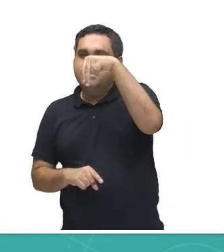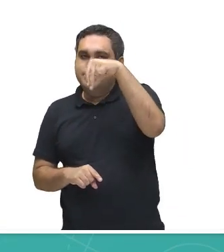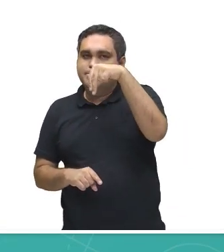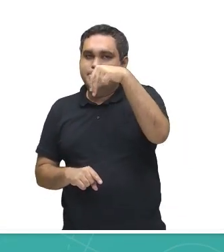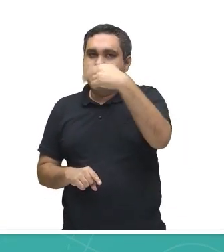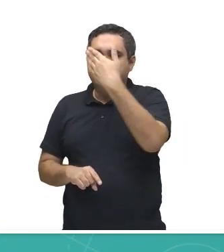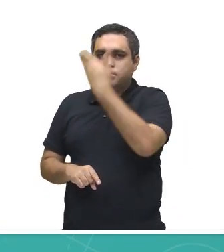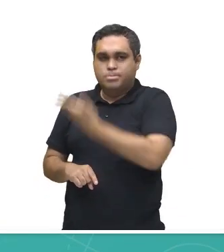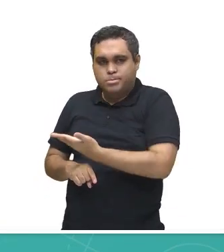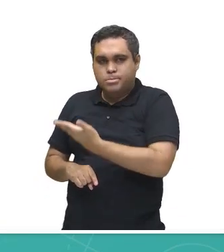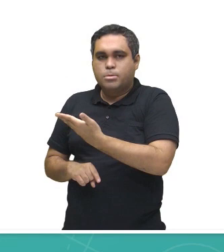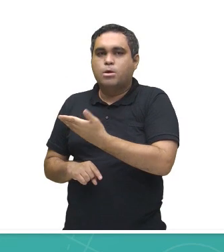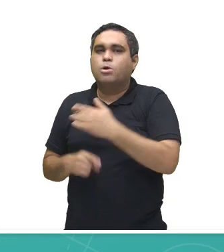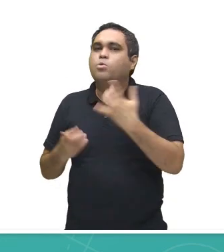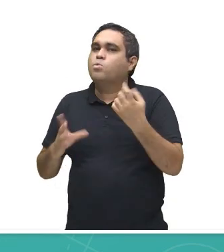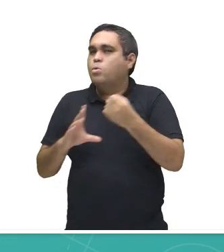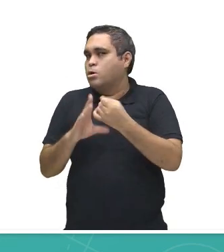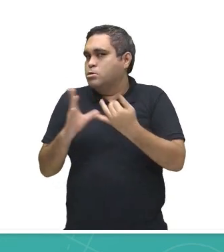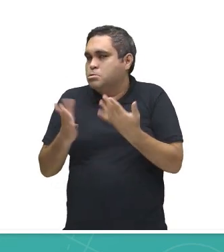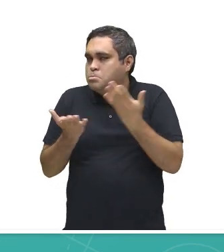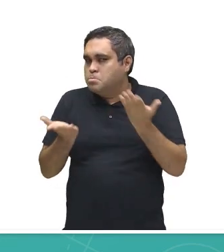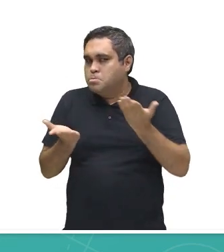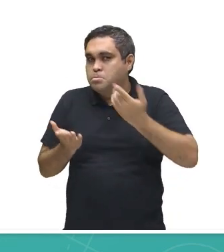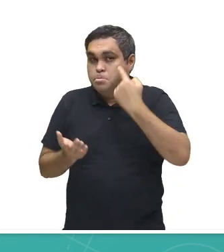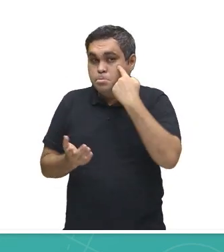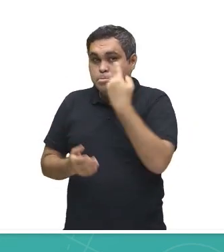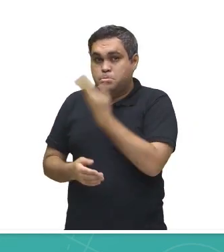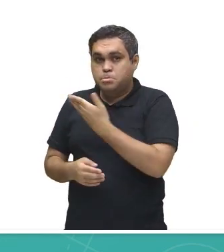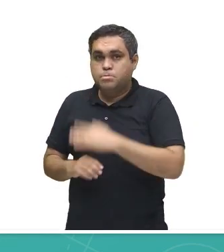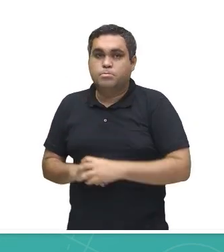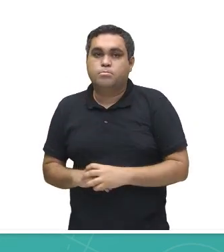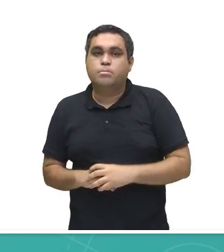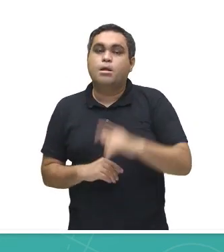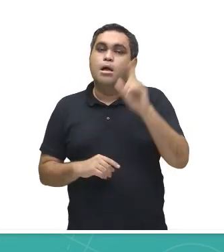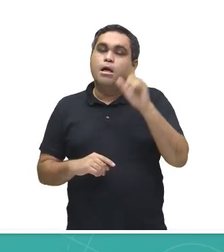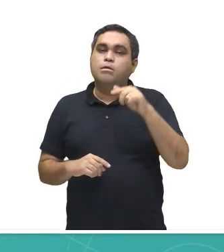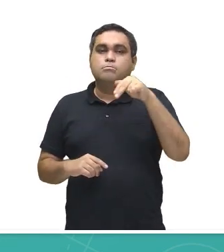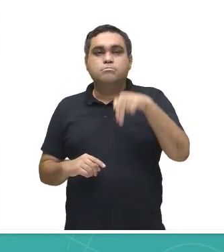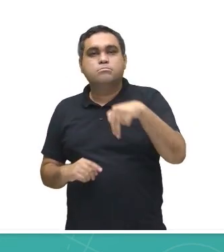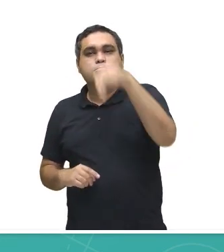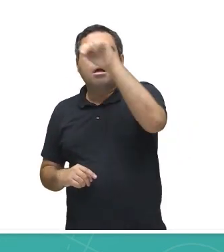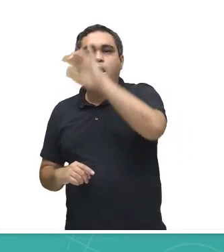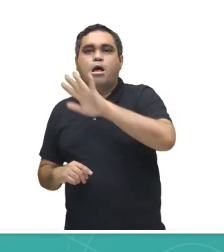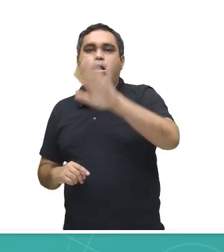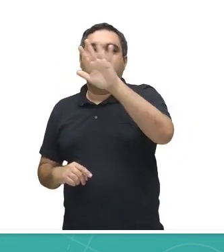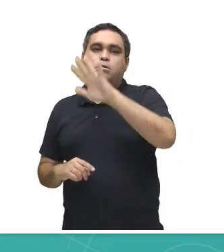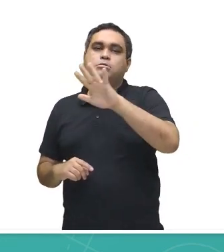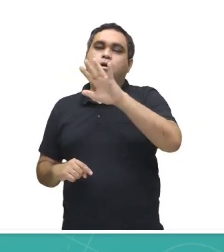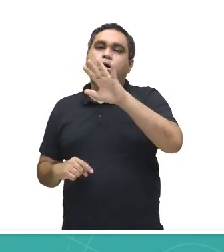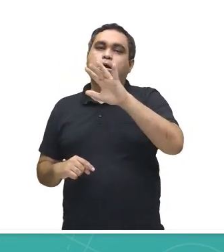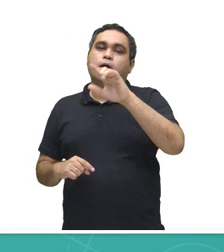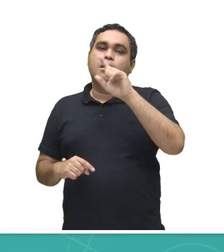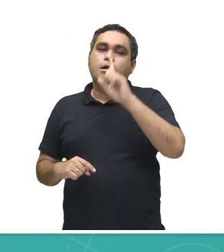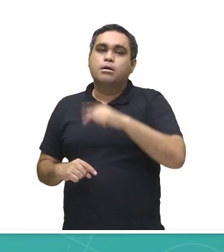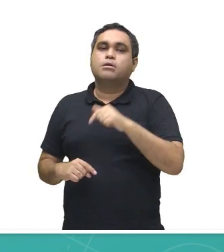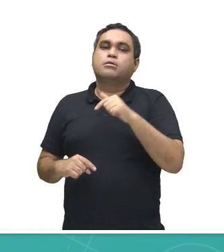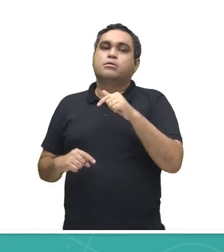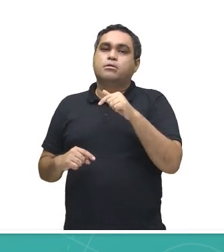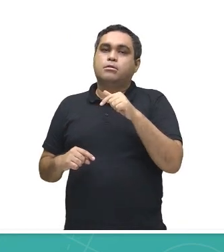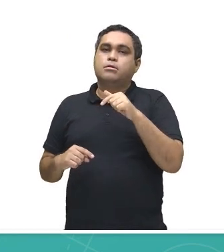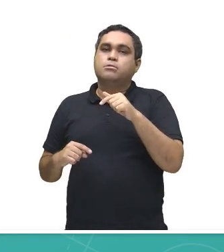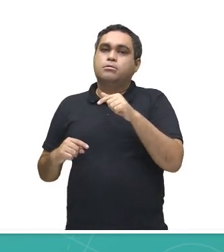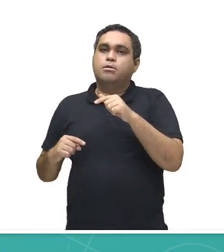características aí do Nordeste? É a região do país onde vai começar o processo, né,